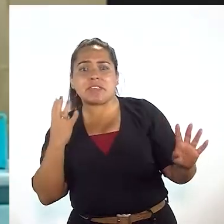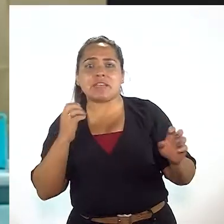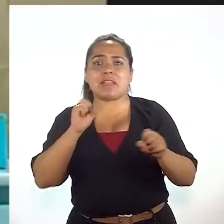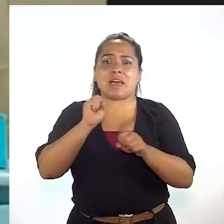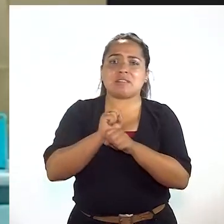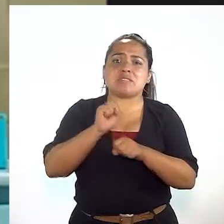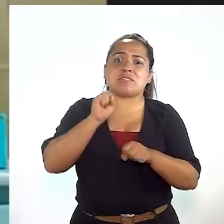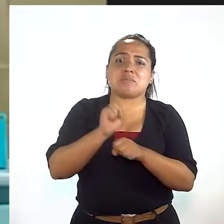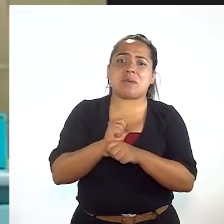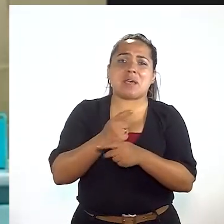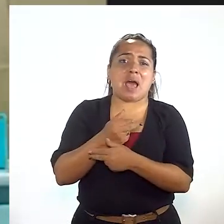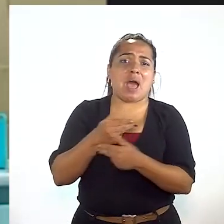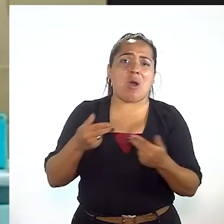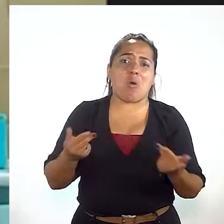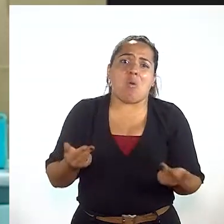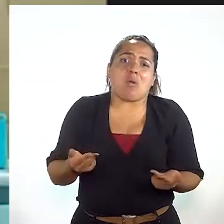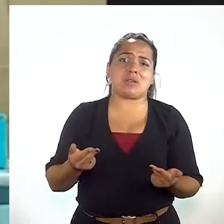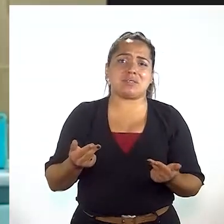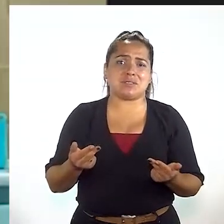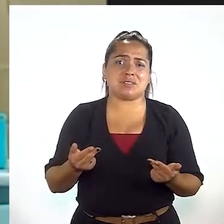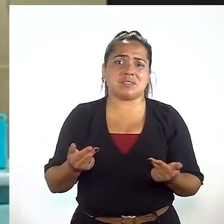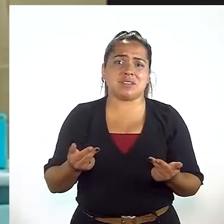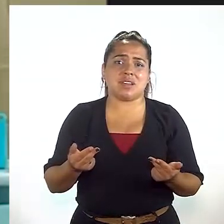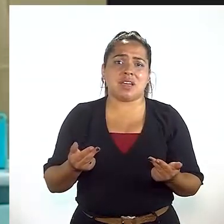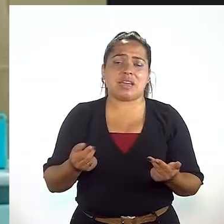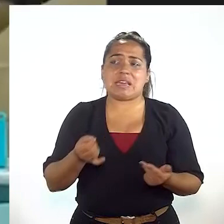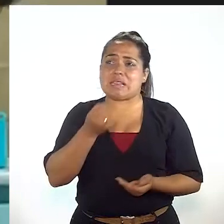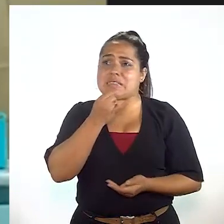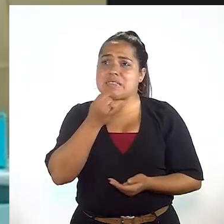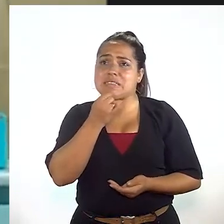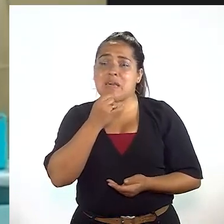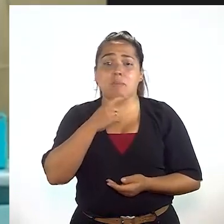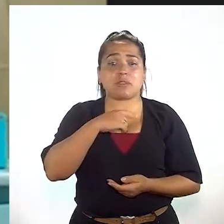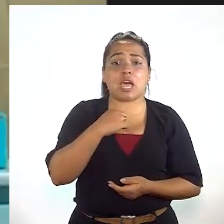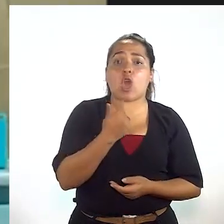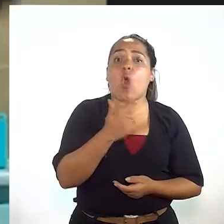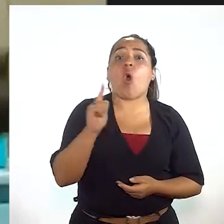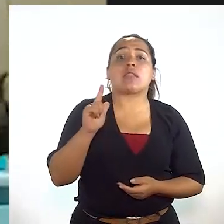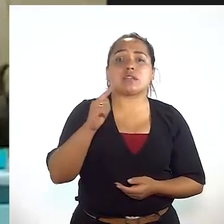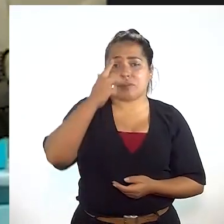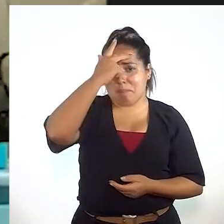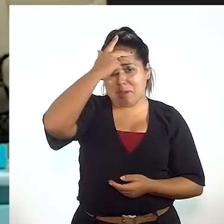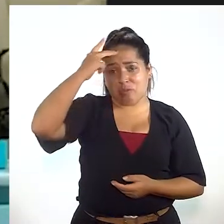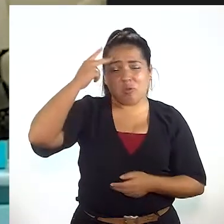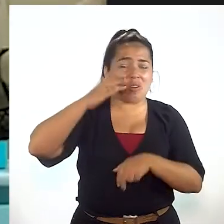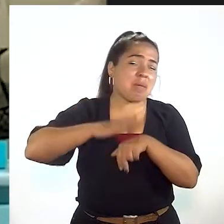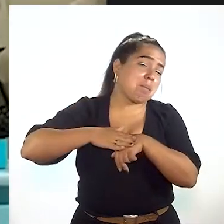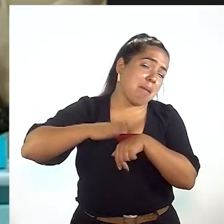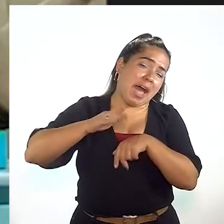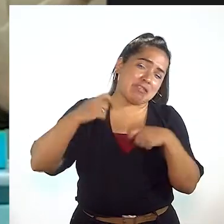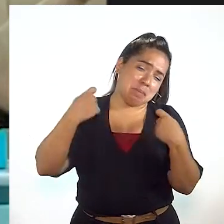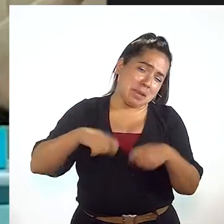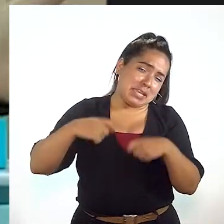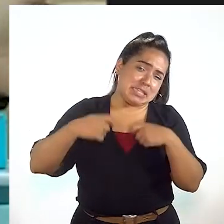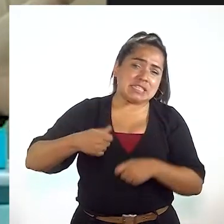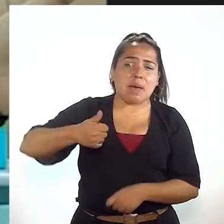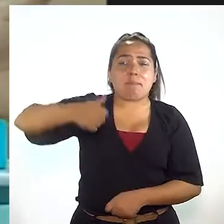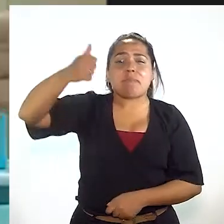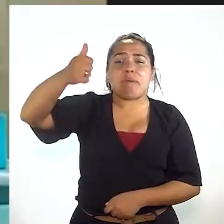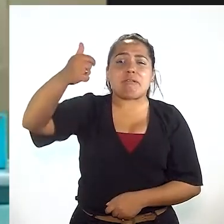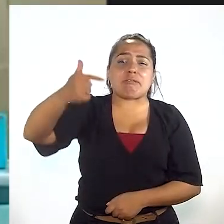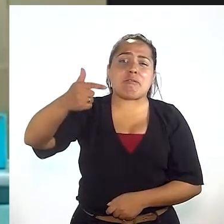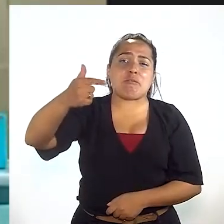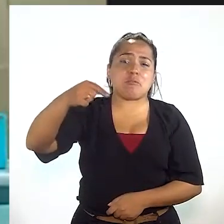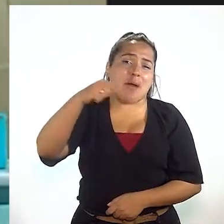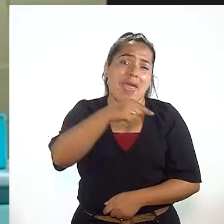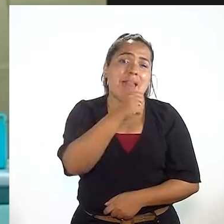na fila o pessoal para poder, cada nicho de pessoas numa prioridade para receber esse